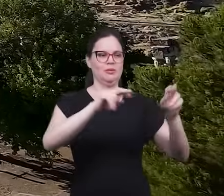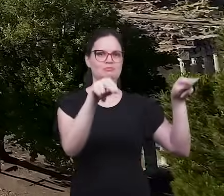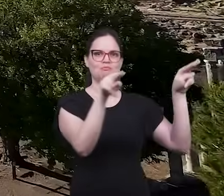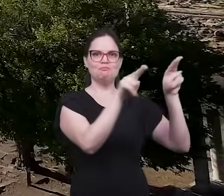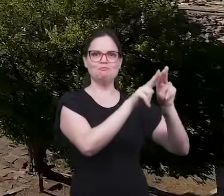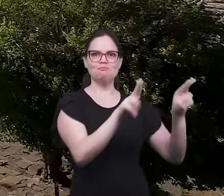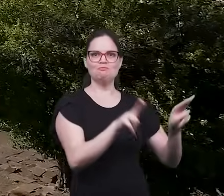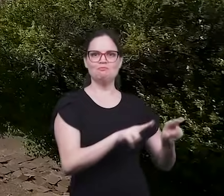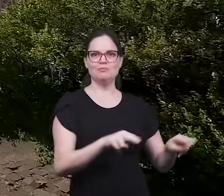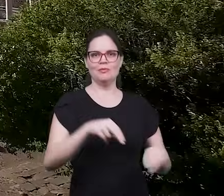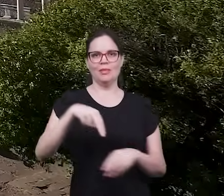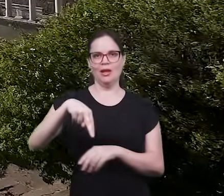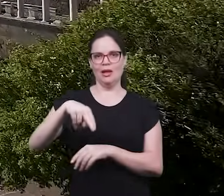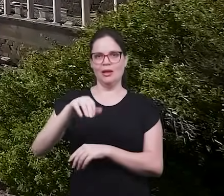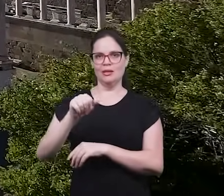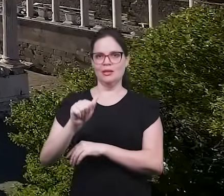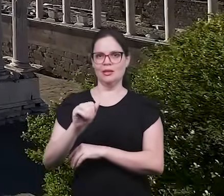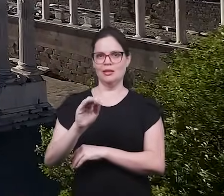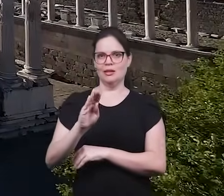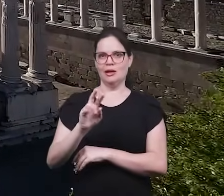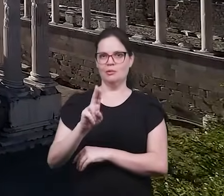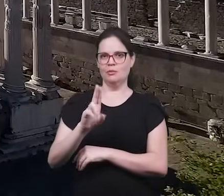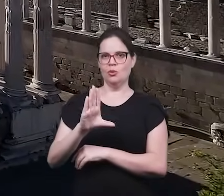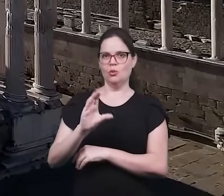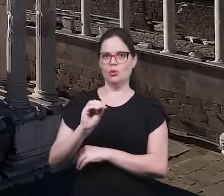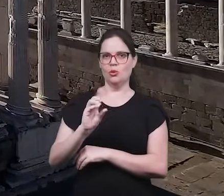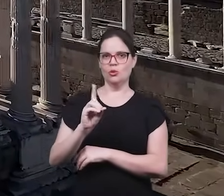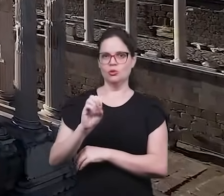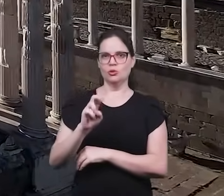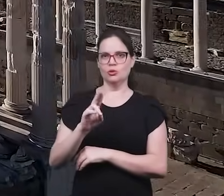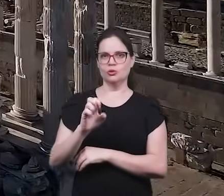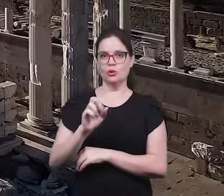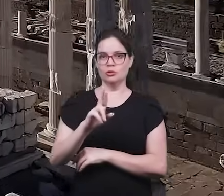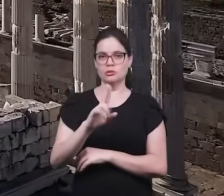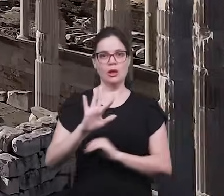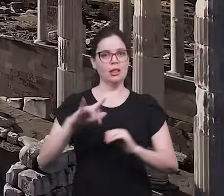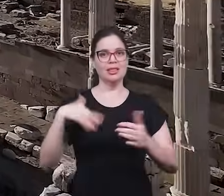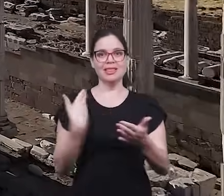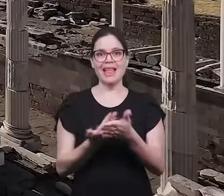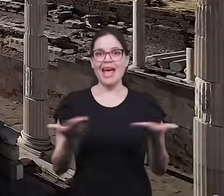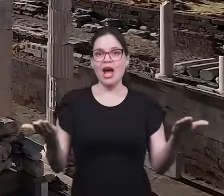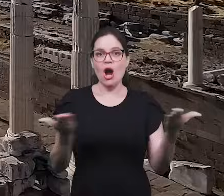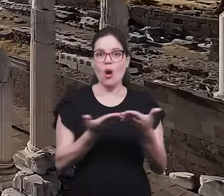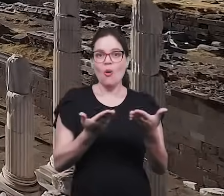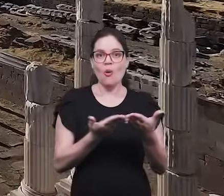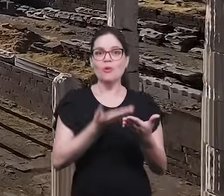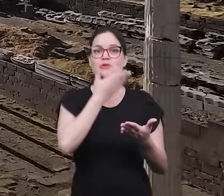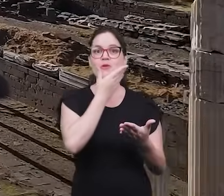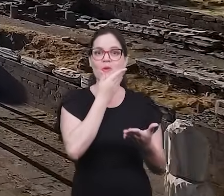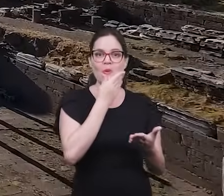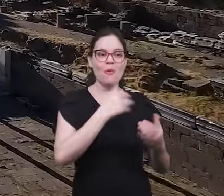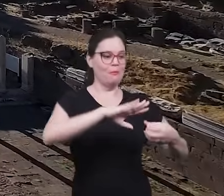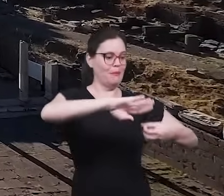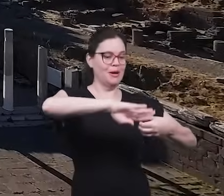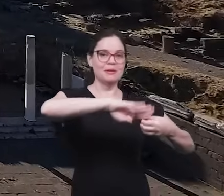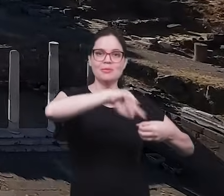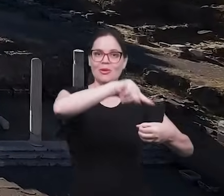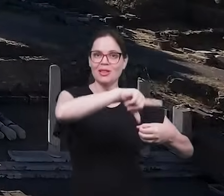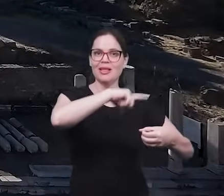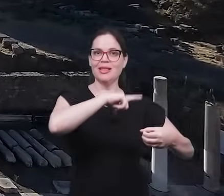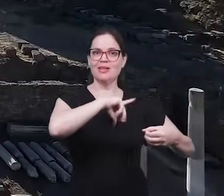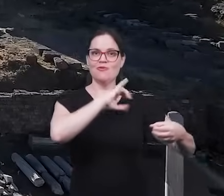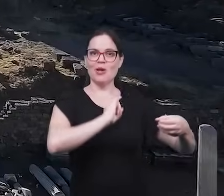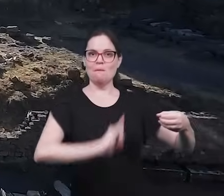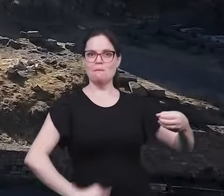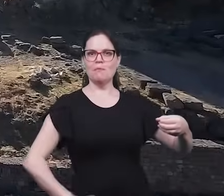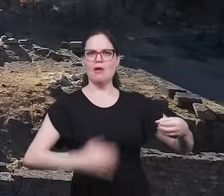A fama dos chamados jardins suspensos de Babilônia. E até existem,